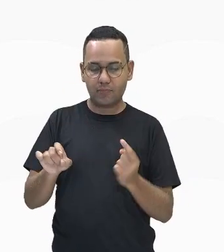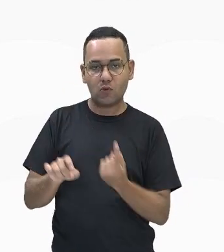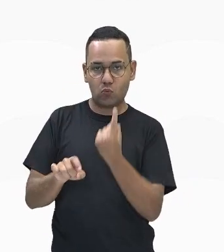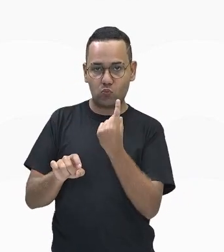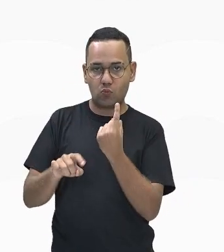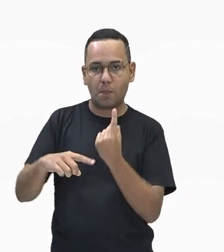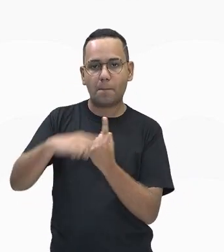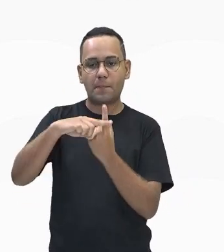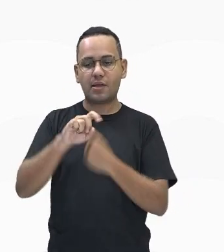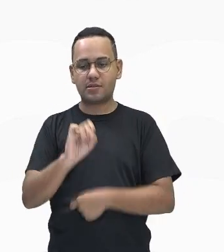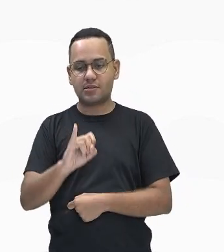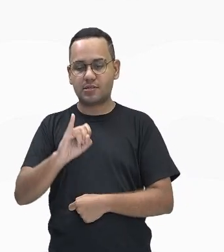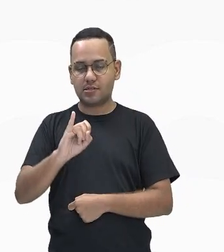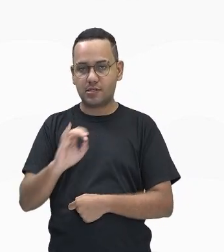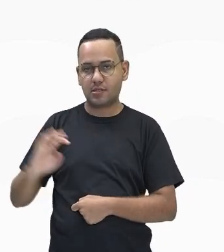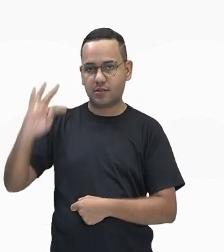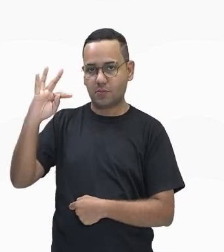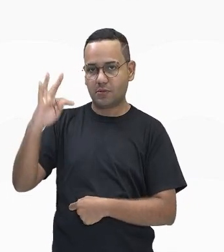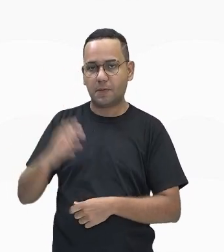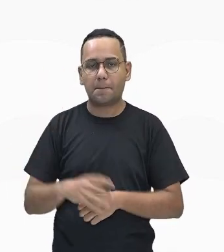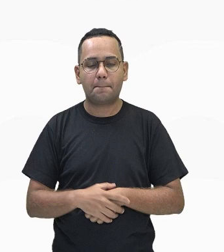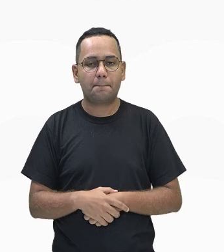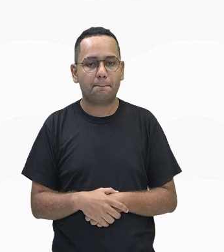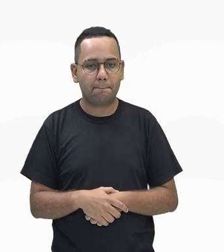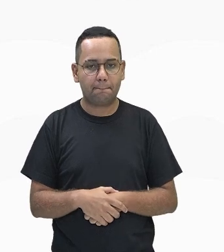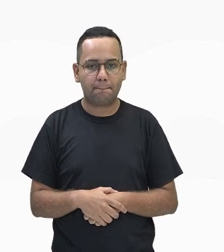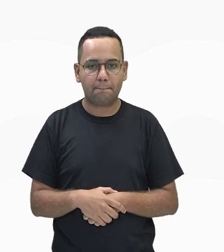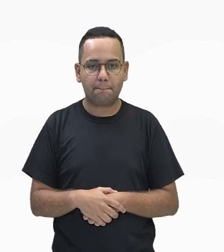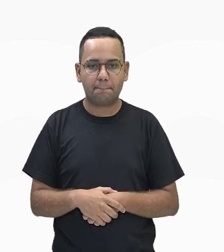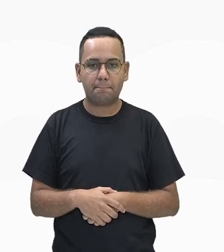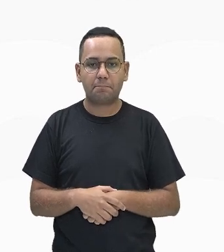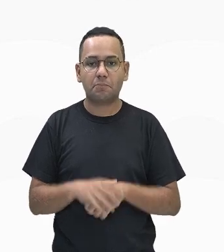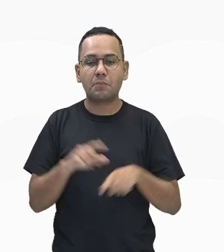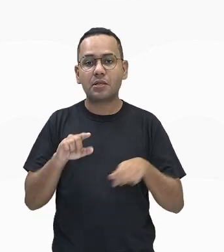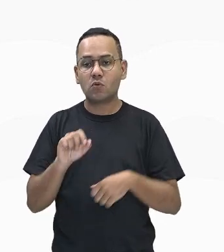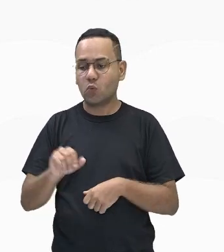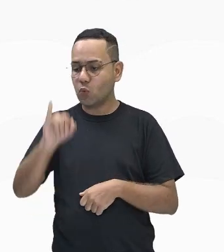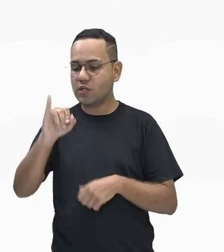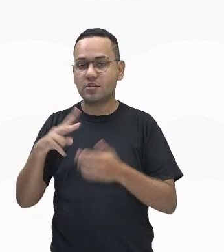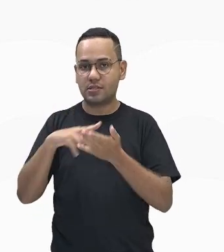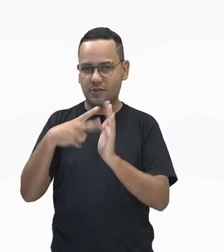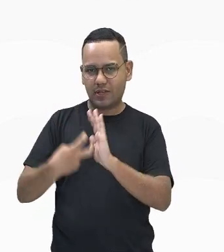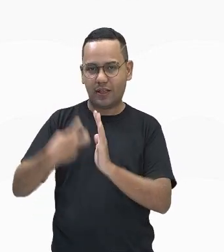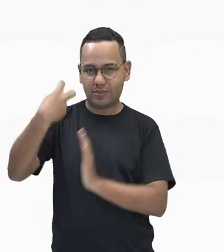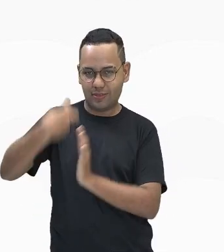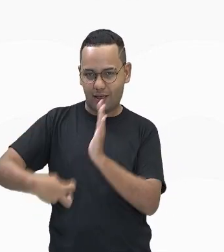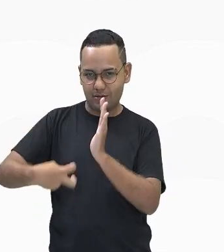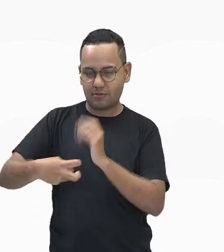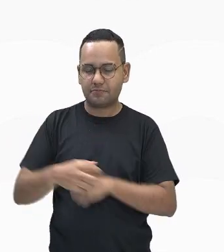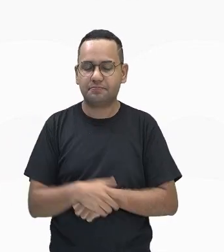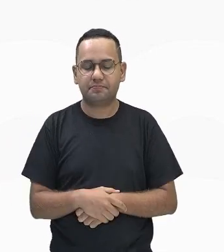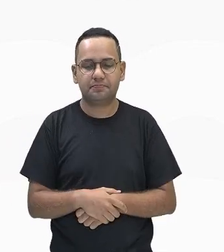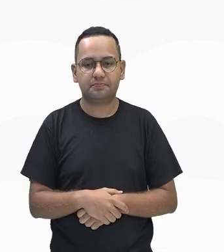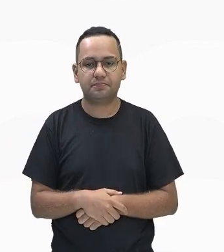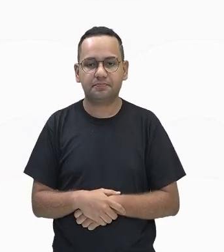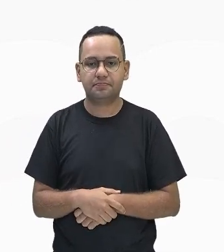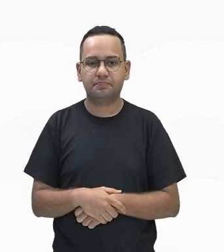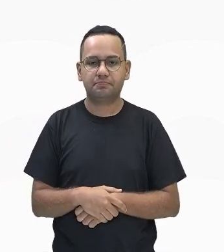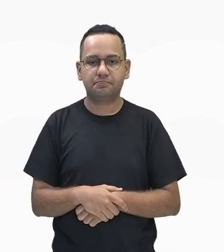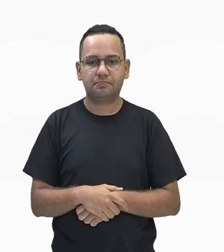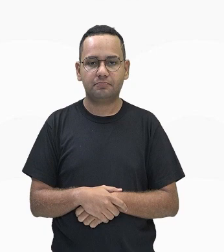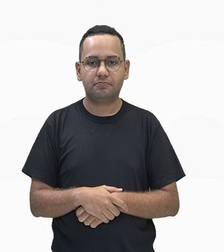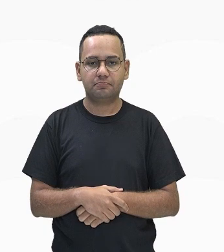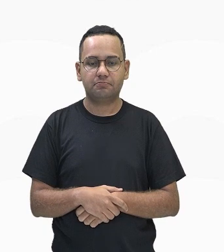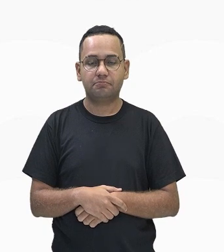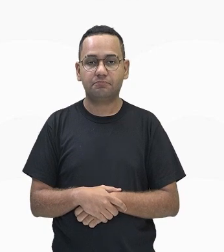parênteses, 1 mais I, lembrando que esse I é a nossa taxa de juros, e tudo isso